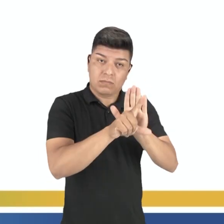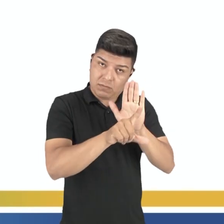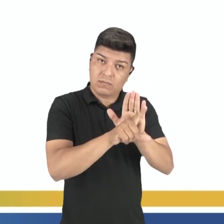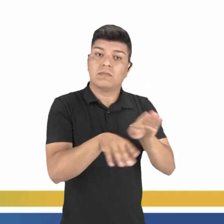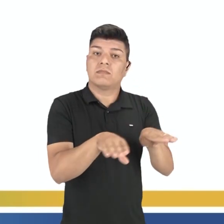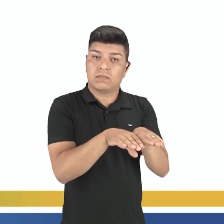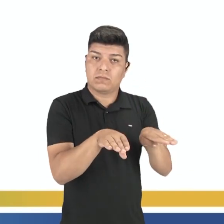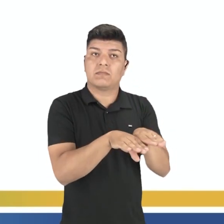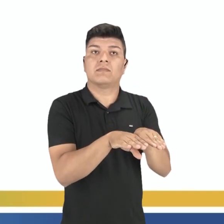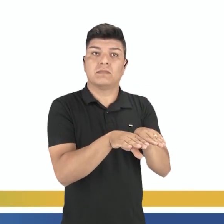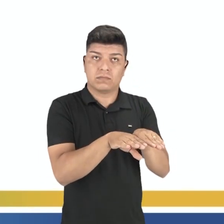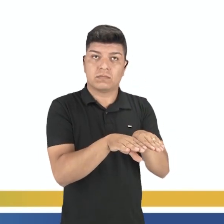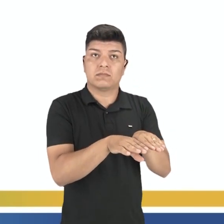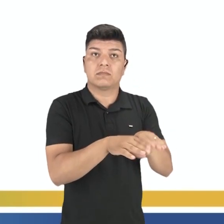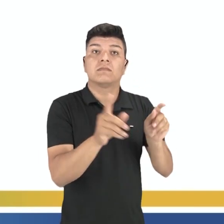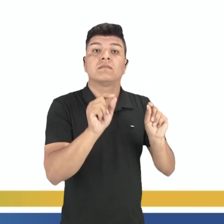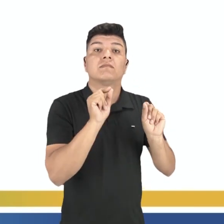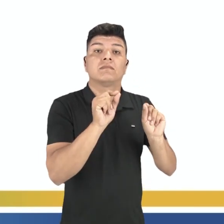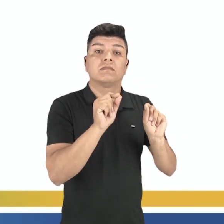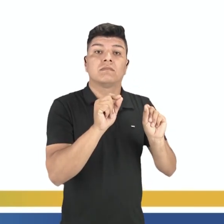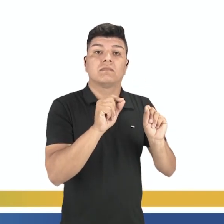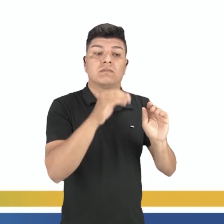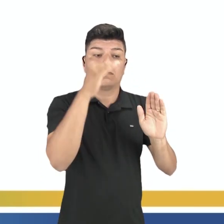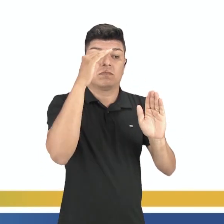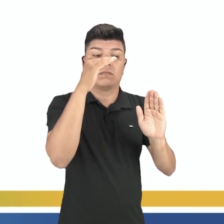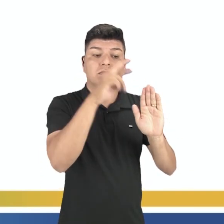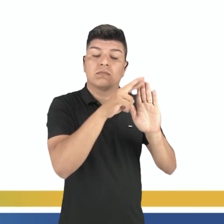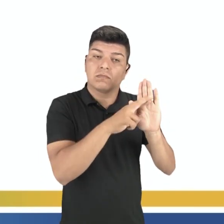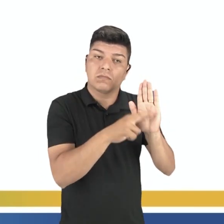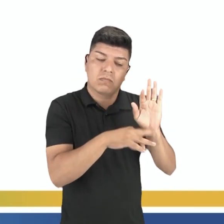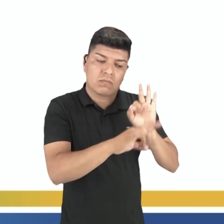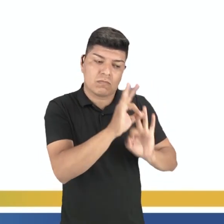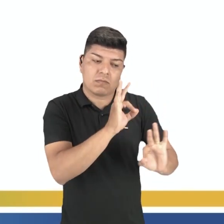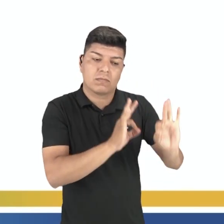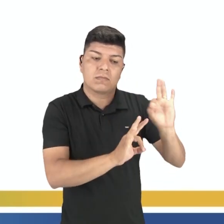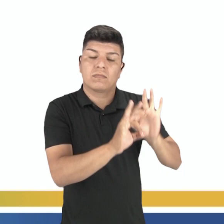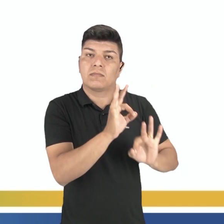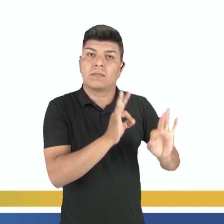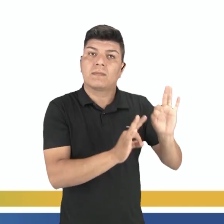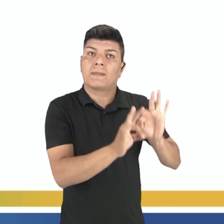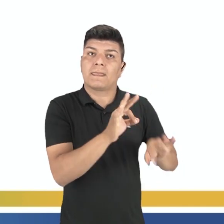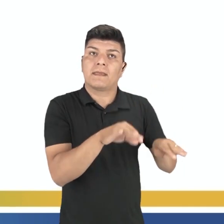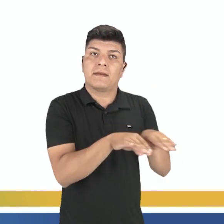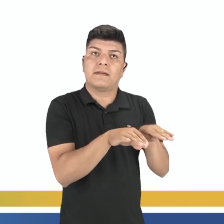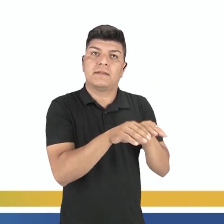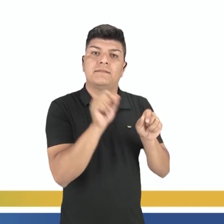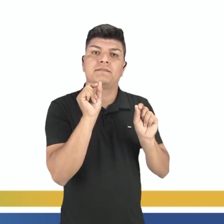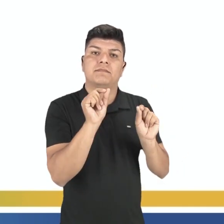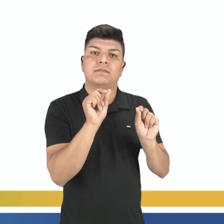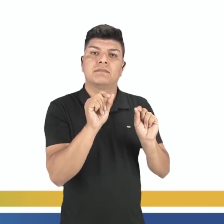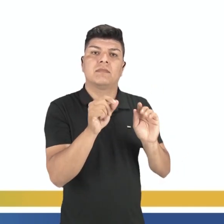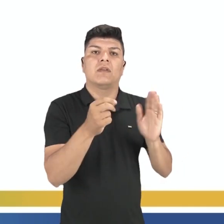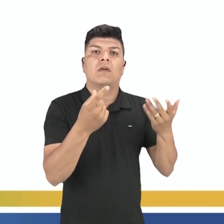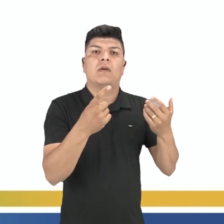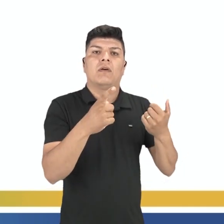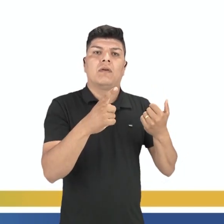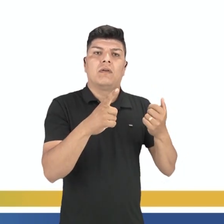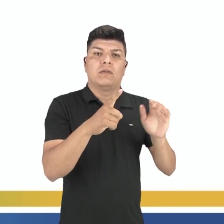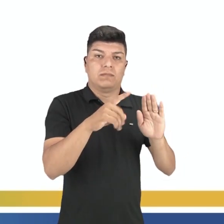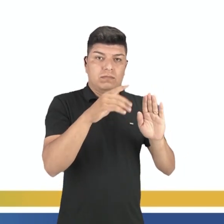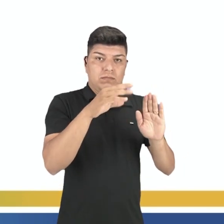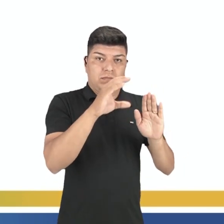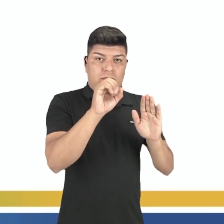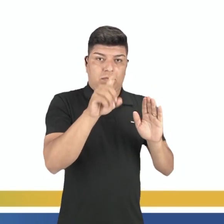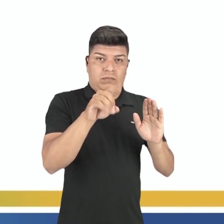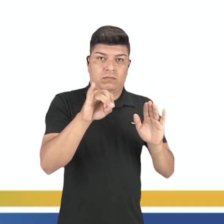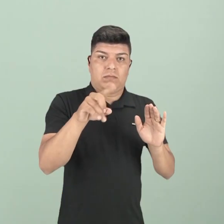também. As leis que regulamentam o trânsito, elas foram organizadas também e elas compõem o Código de Trânsito